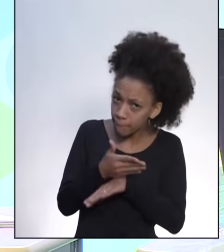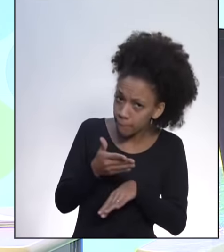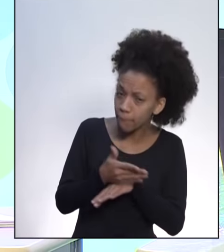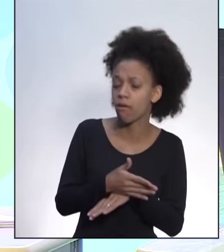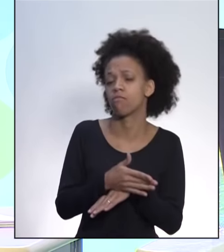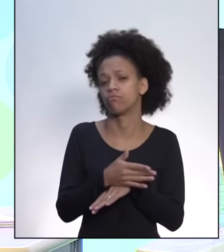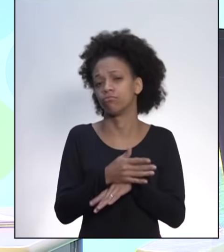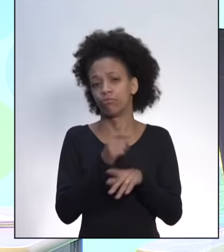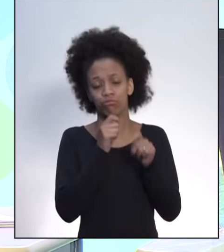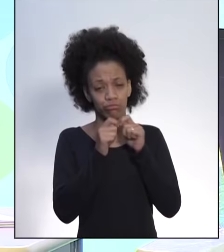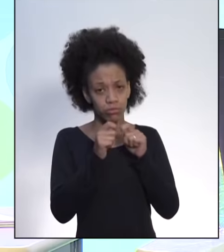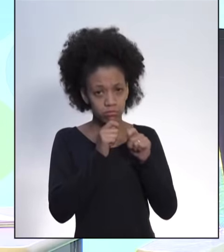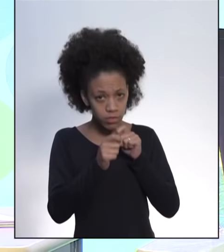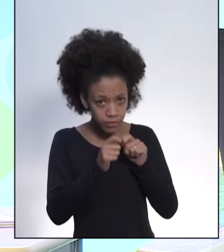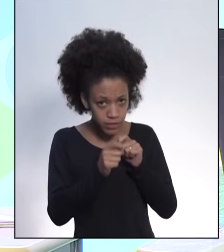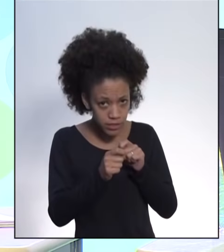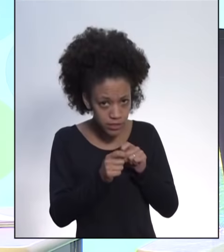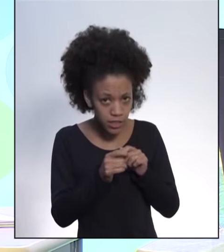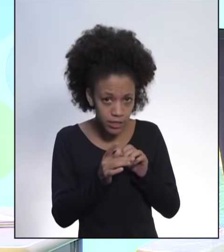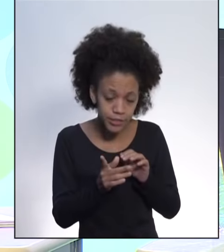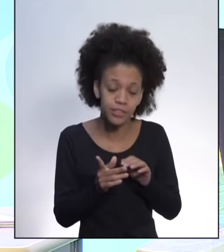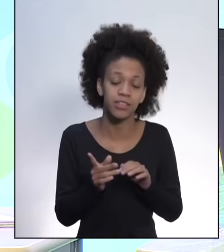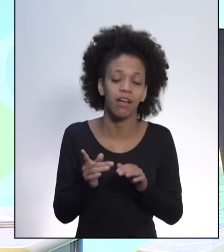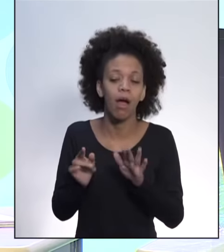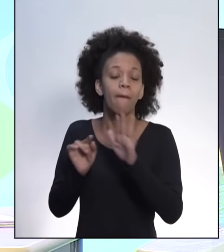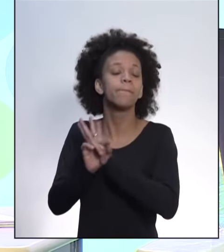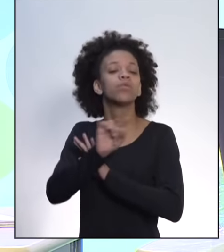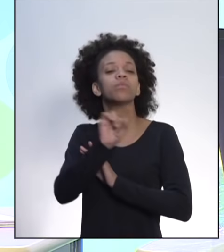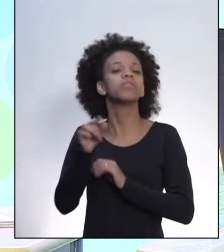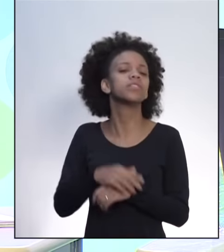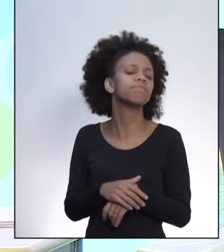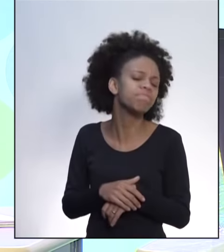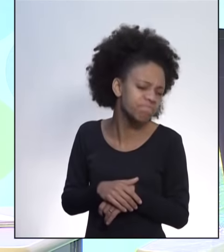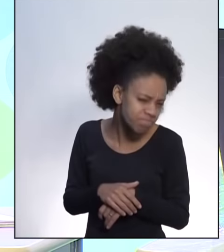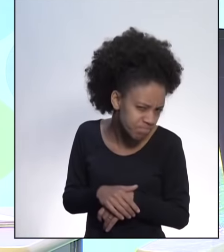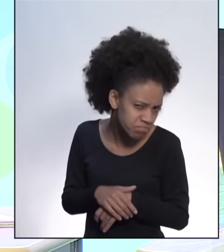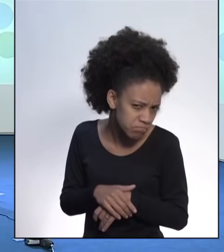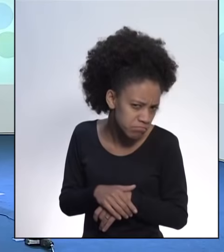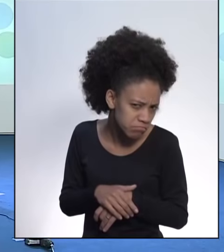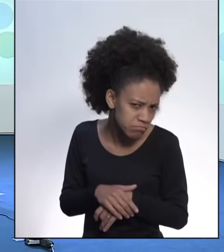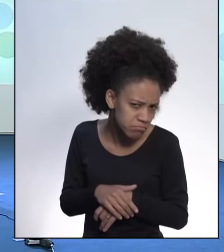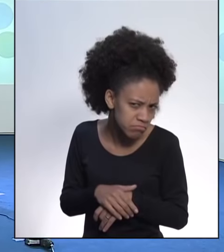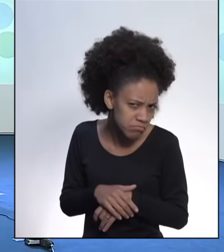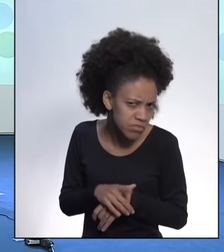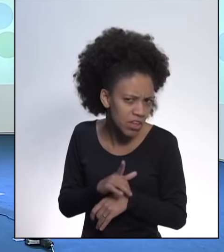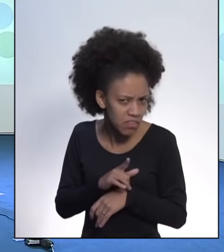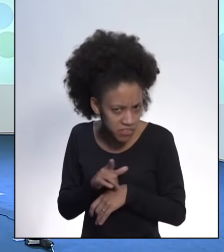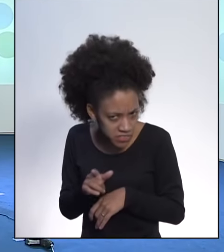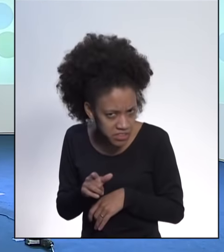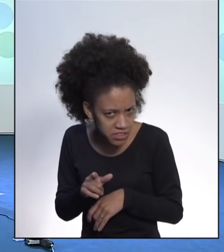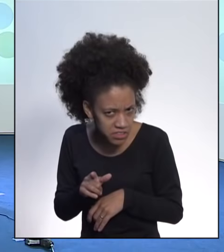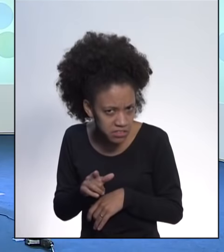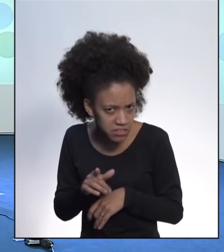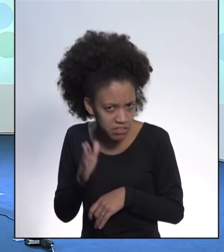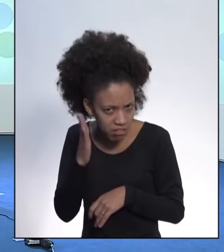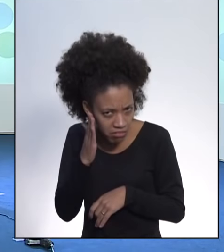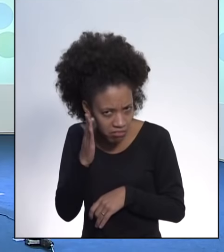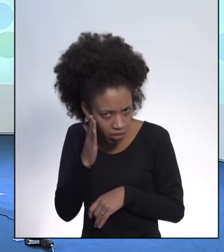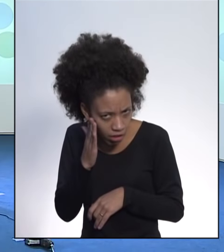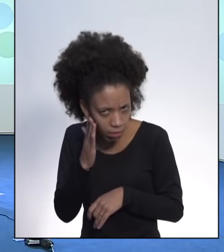processos seletivos e provavelmente à pergunta da pessoa para vocês vai ser do you speak english